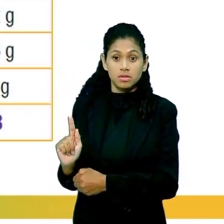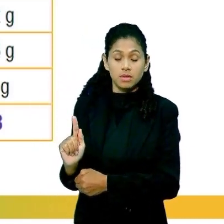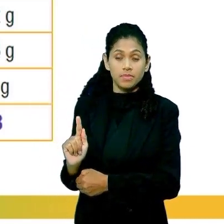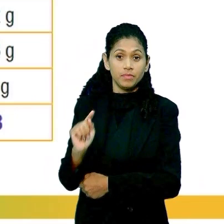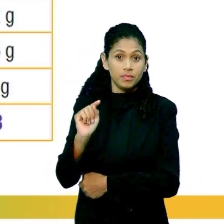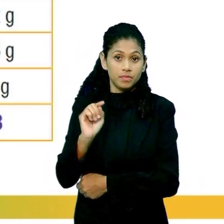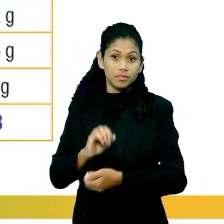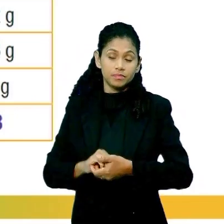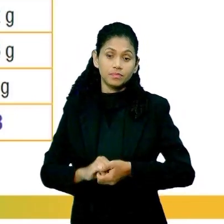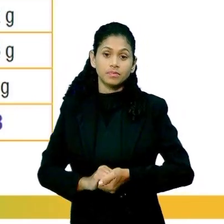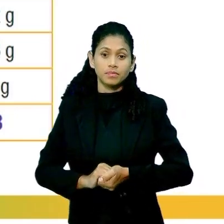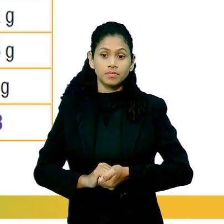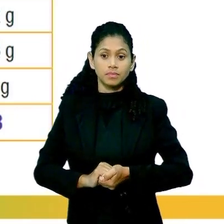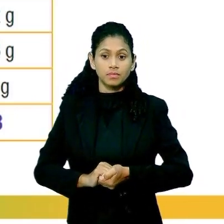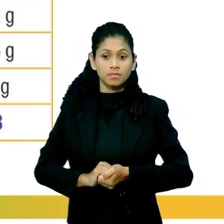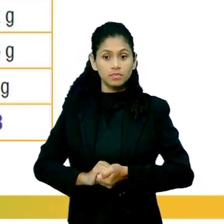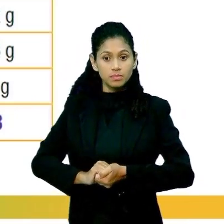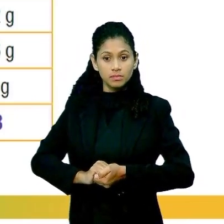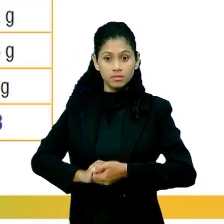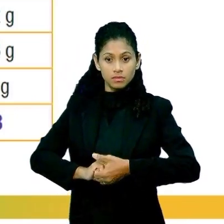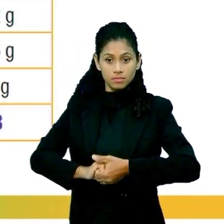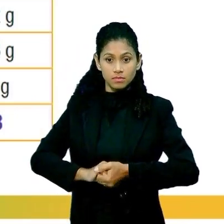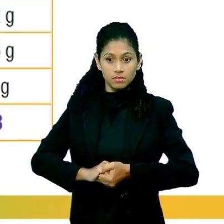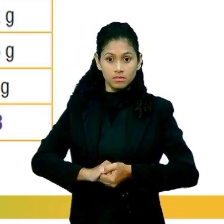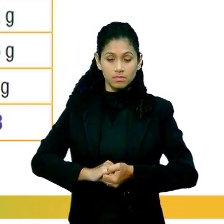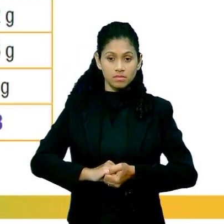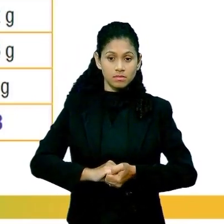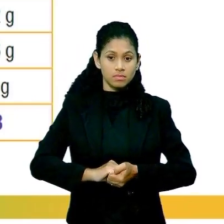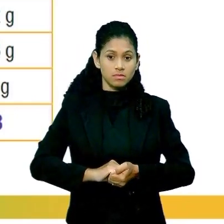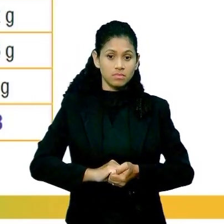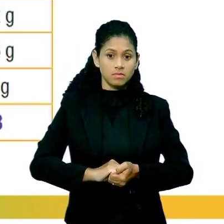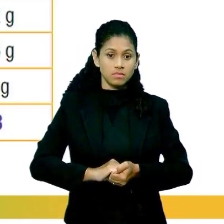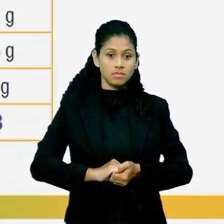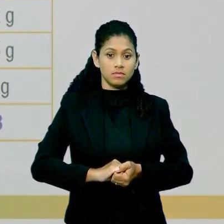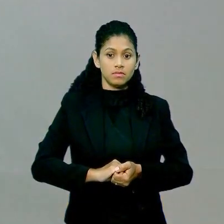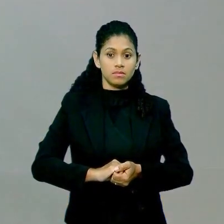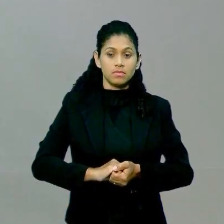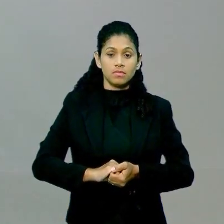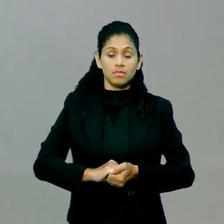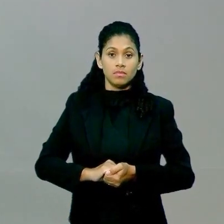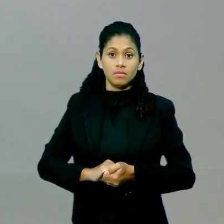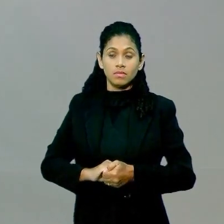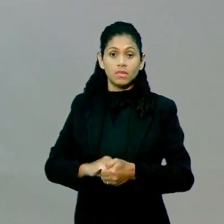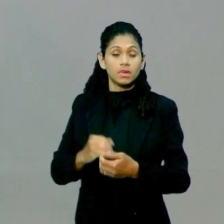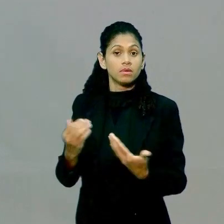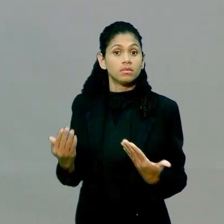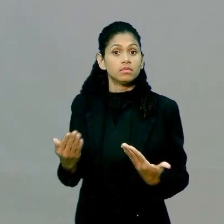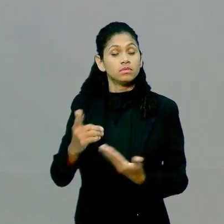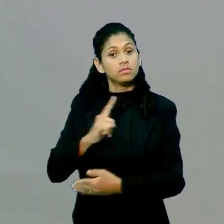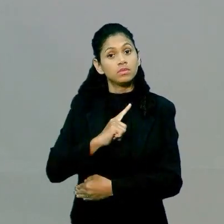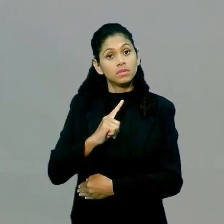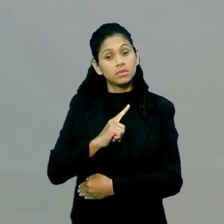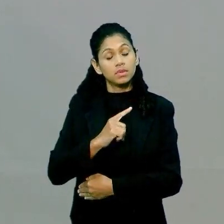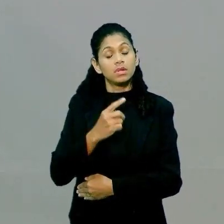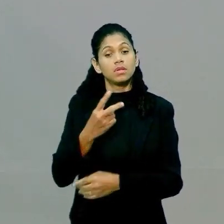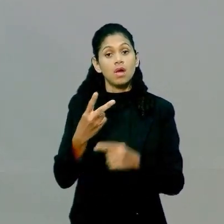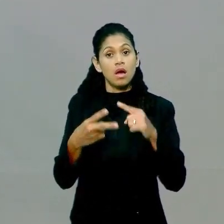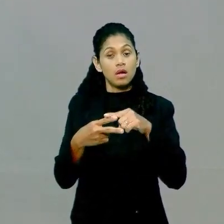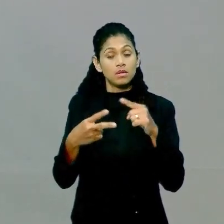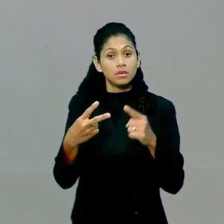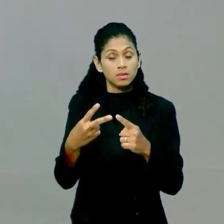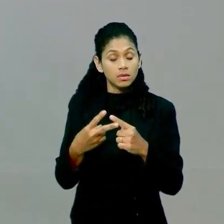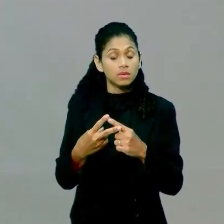será 4 e para o gás oxigênio essa metade será 16. Então nós temos aí as duas principais leis